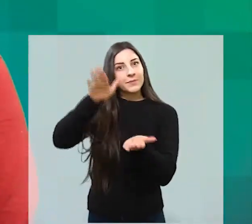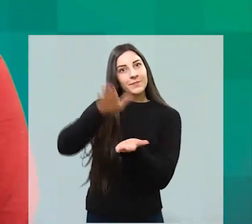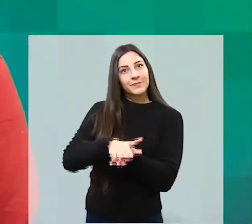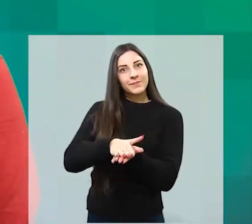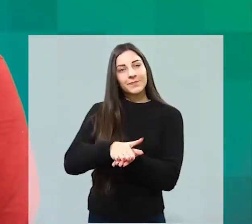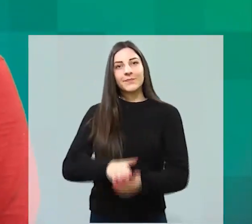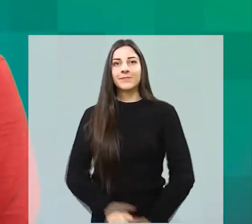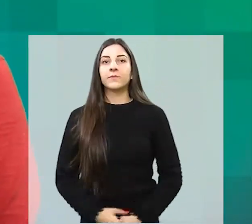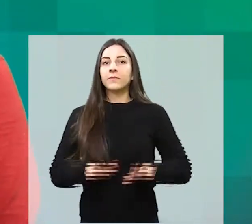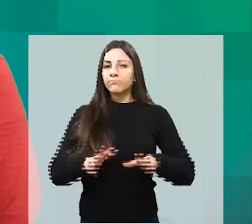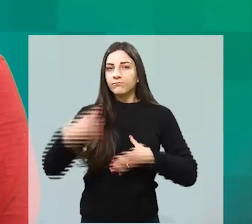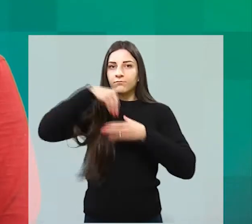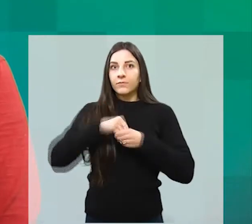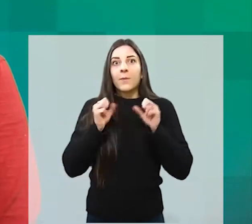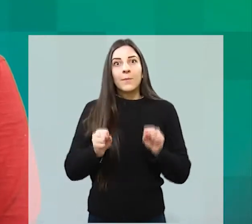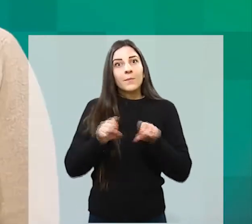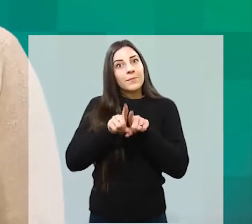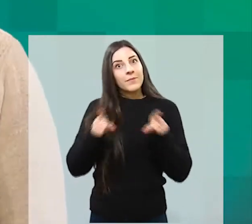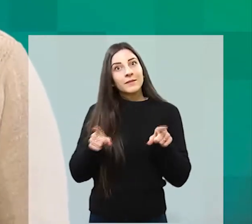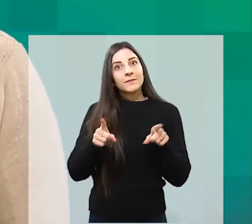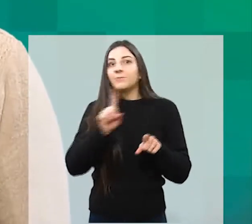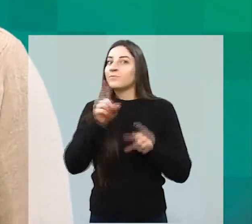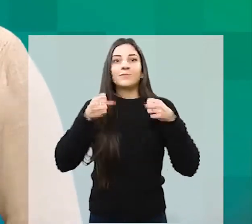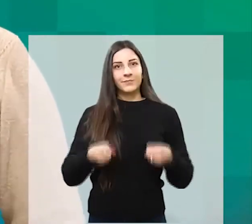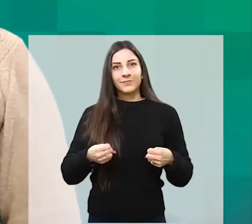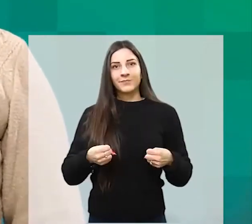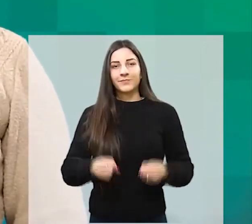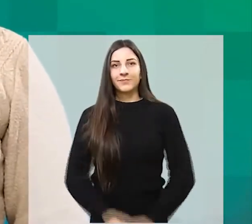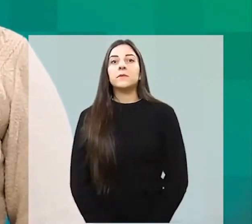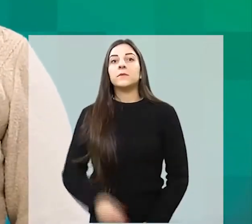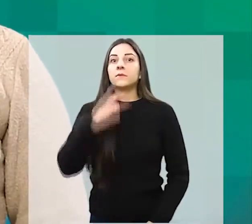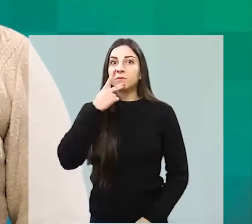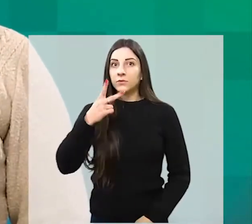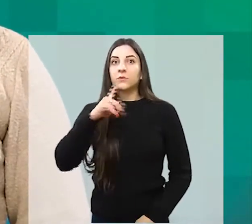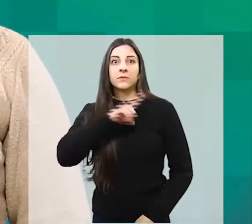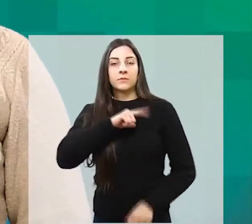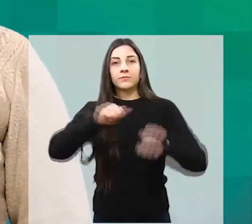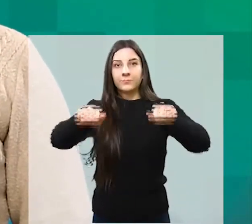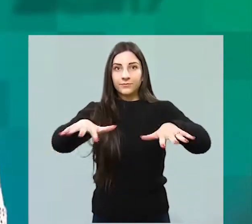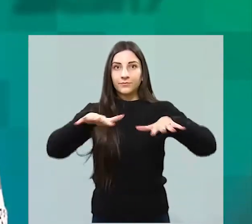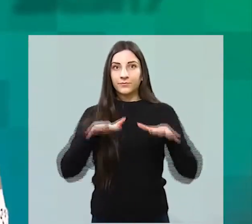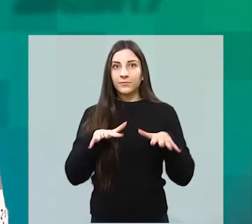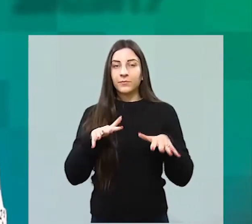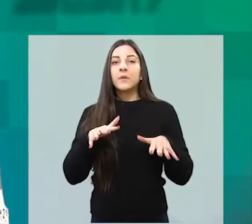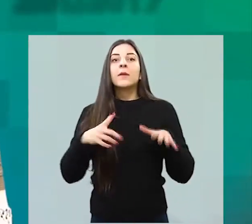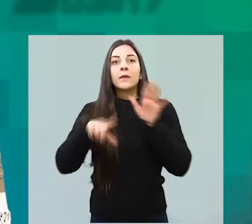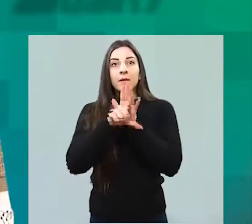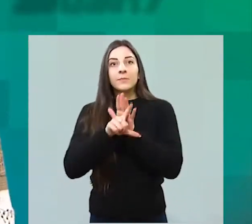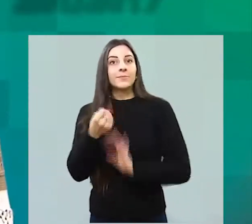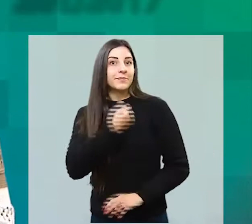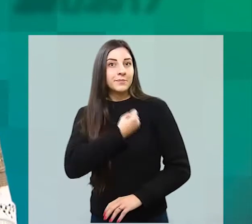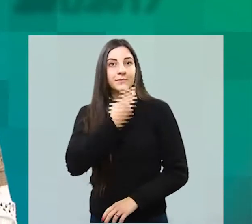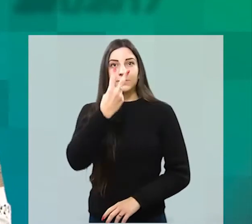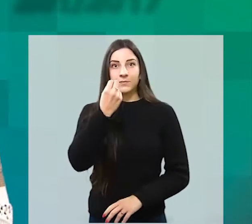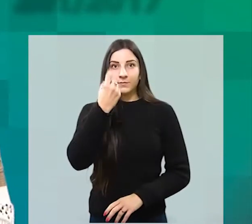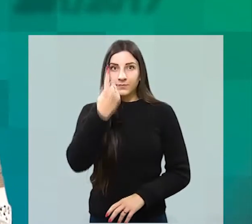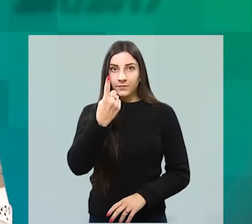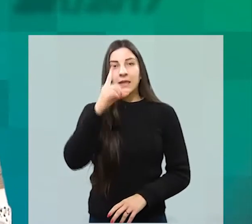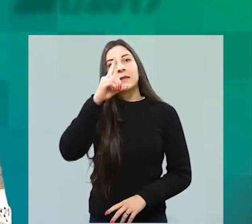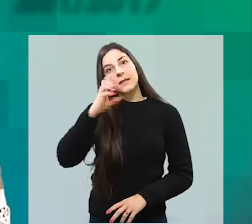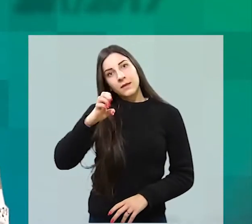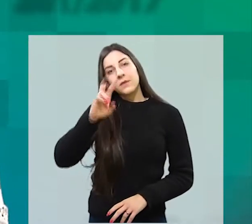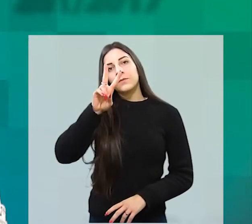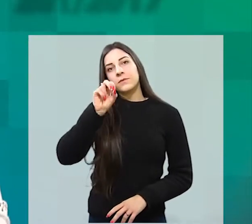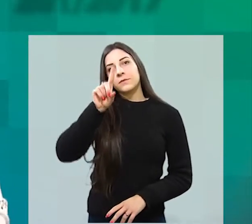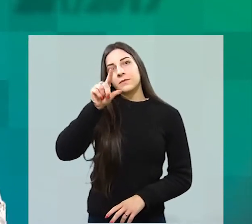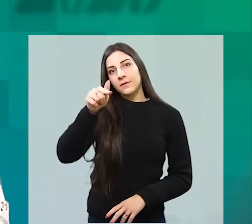cumprimento da lei vai acarretar em multa. Fique por dentro do que pode e do que não pode. Confira o que diz a Lei Municipal Legislativa